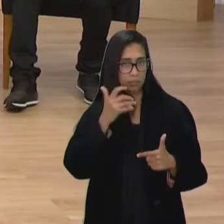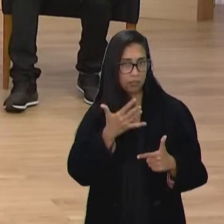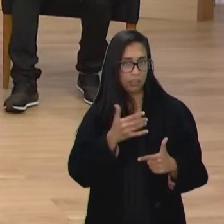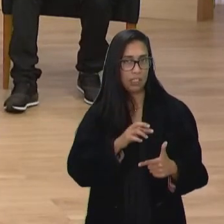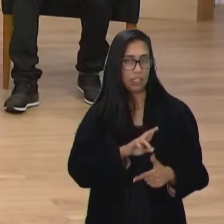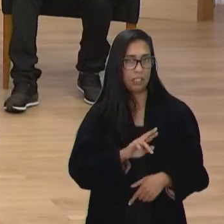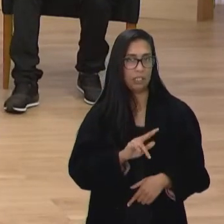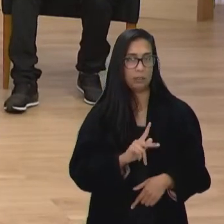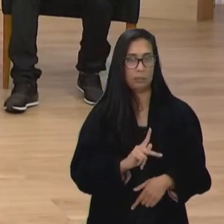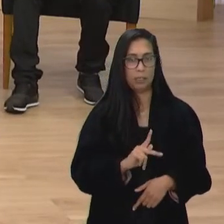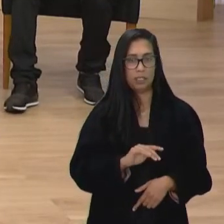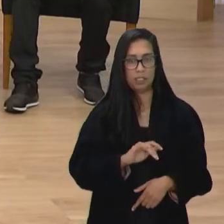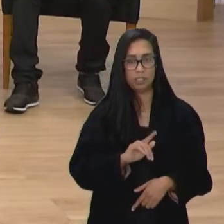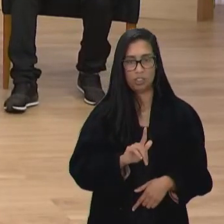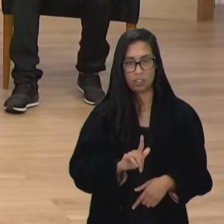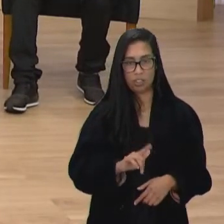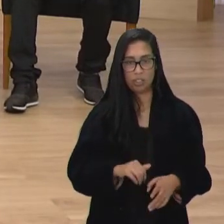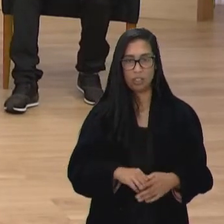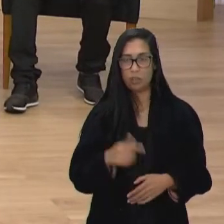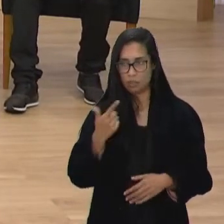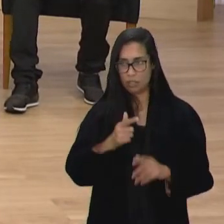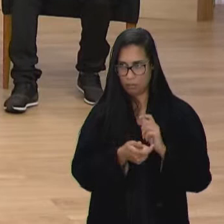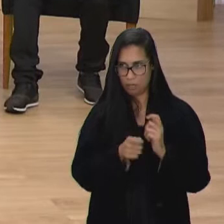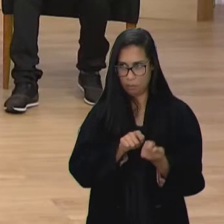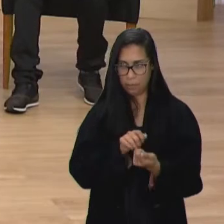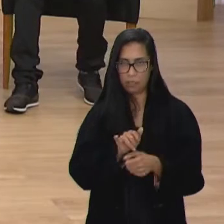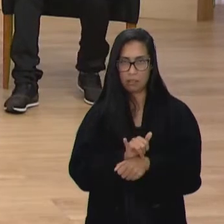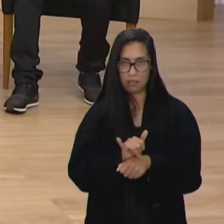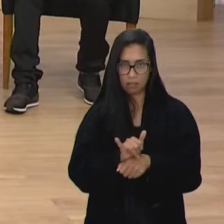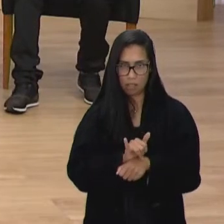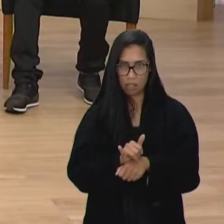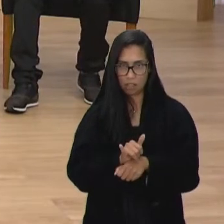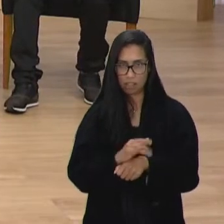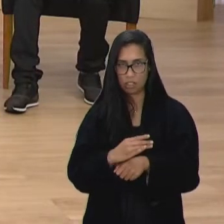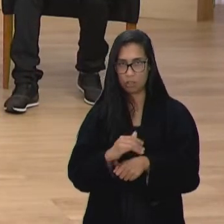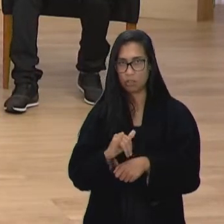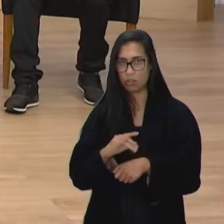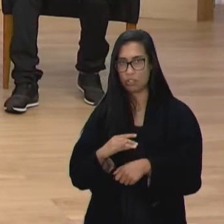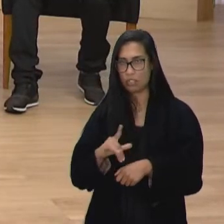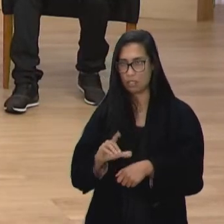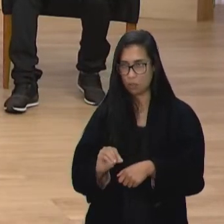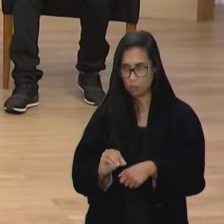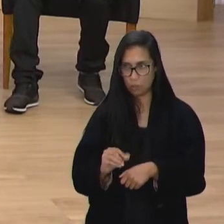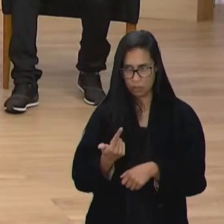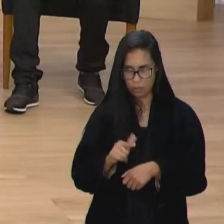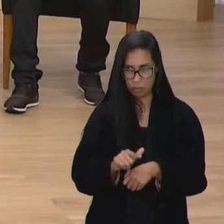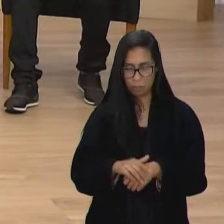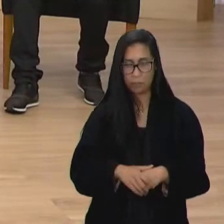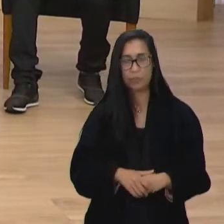Com certeza, com certeza. Sim? Sim. Tipo, cada parte que a gente fazia, cada área que a gente